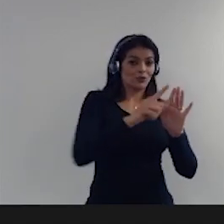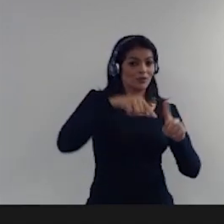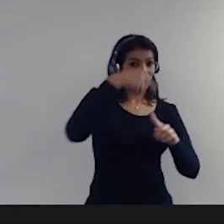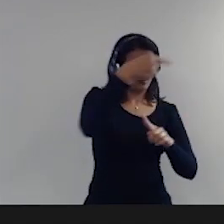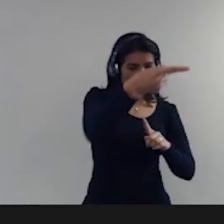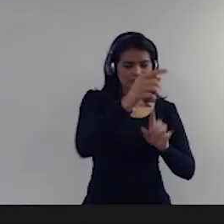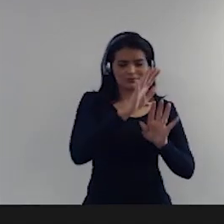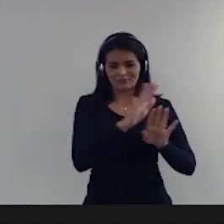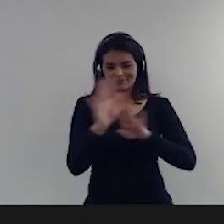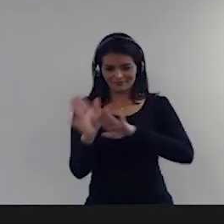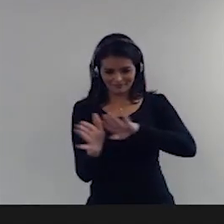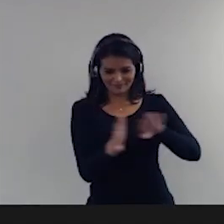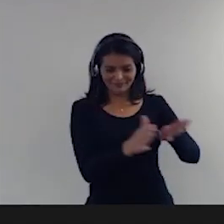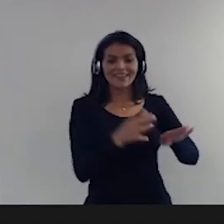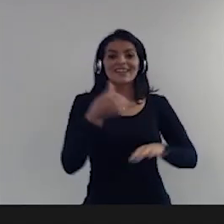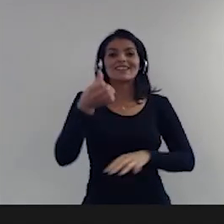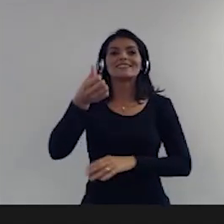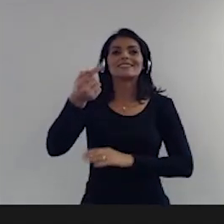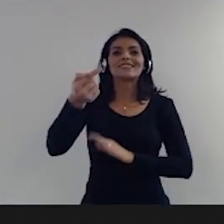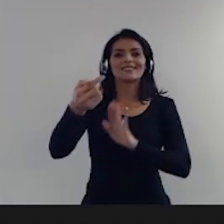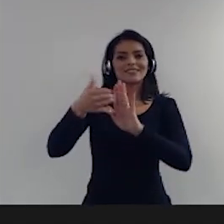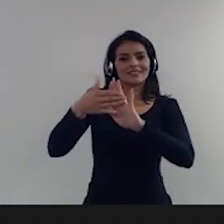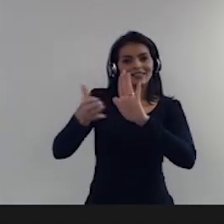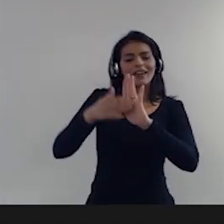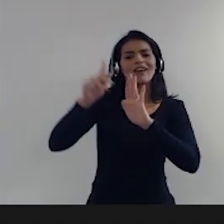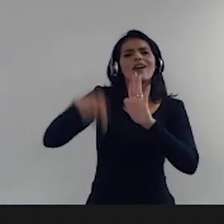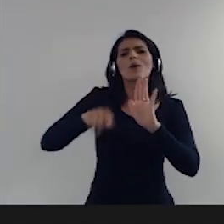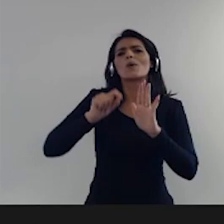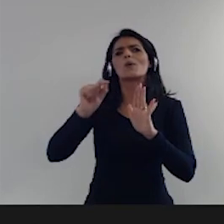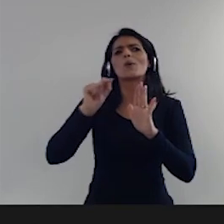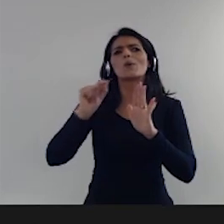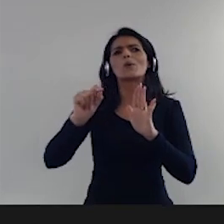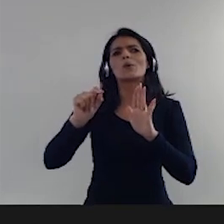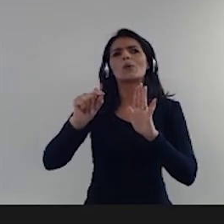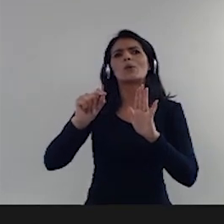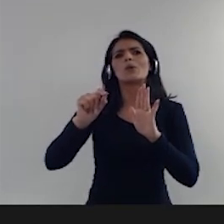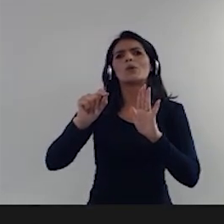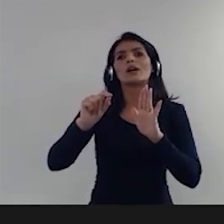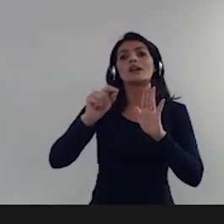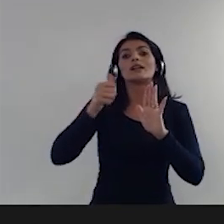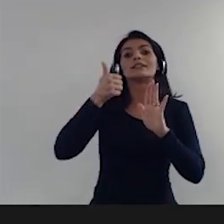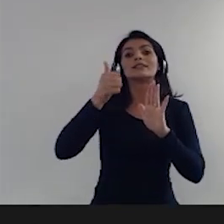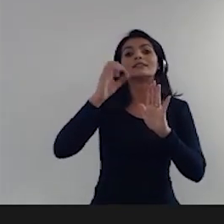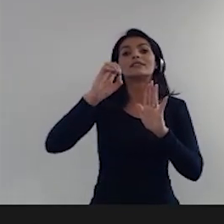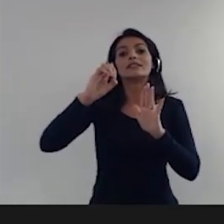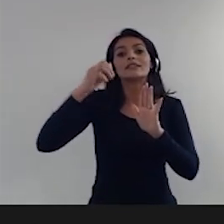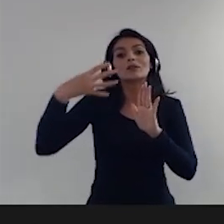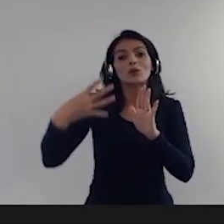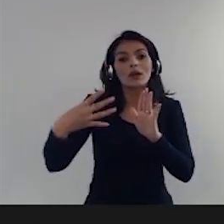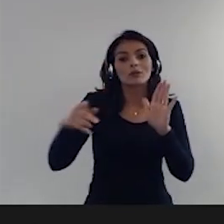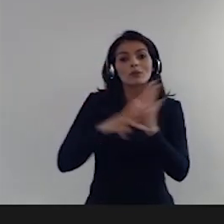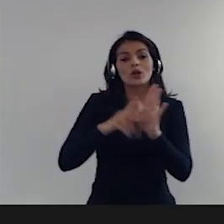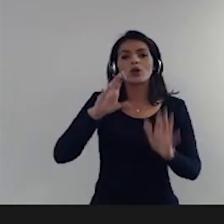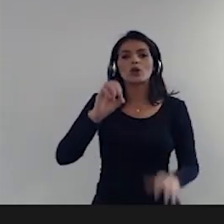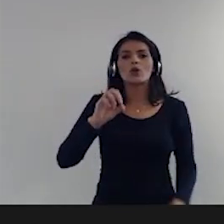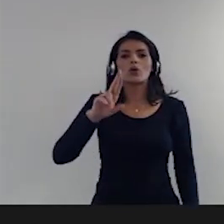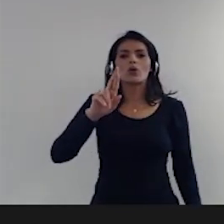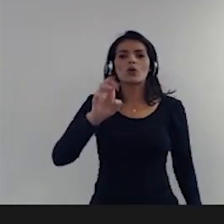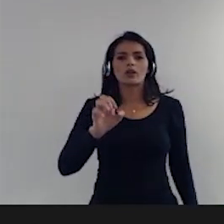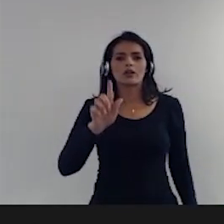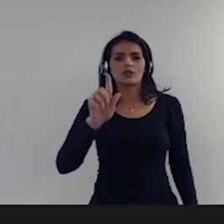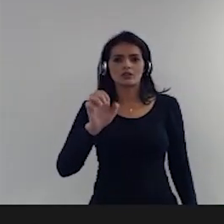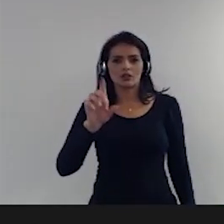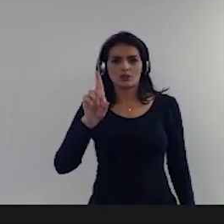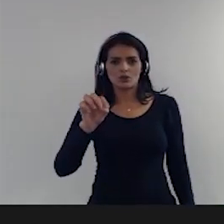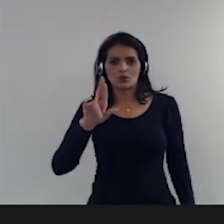voltar em outro momento. A 67 é exatamente o 104 da Corregedoria Nacional, me perdoem,